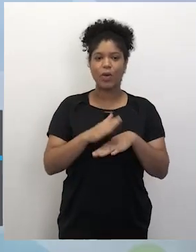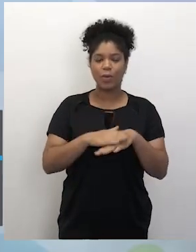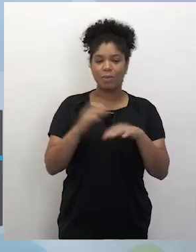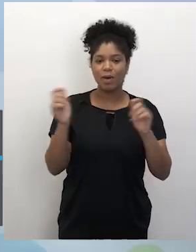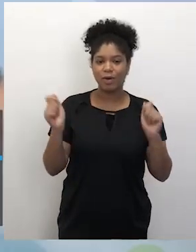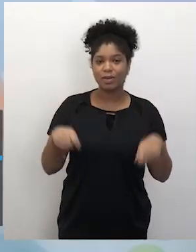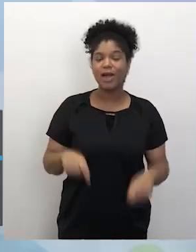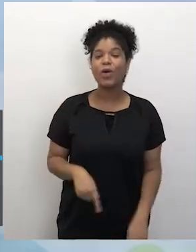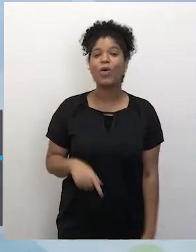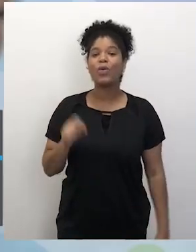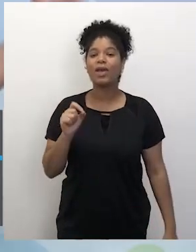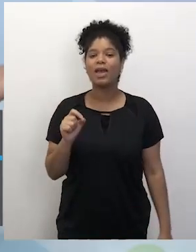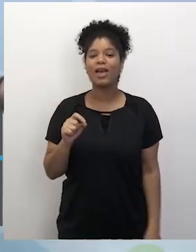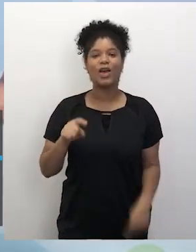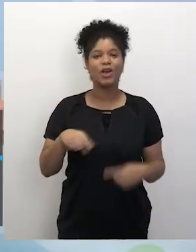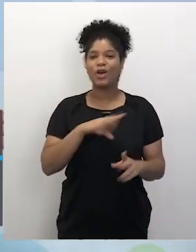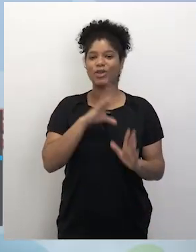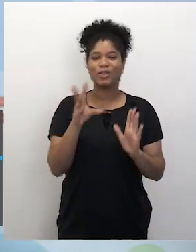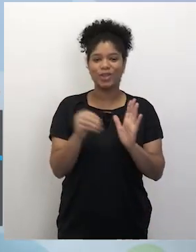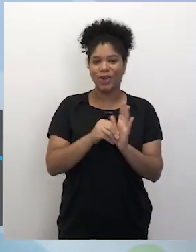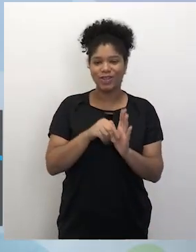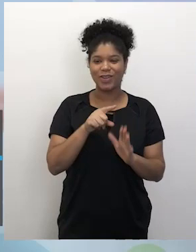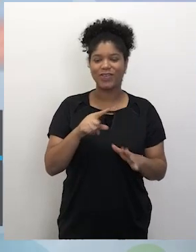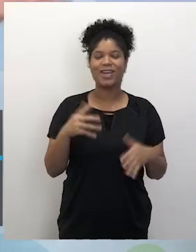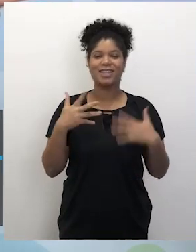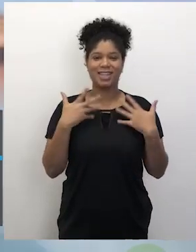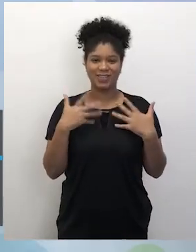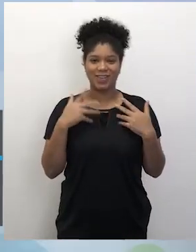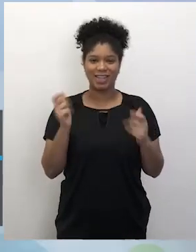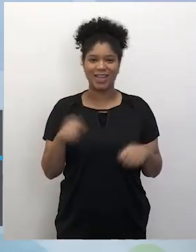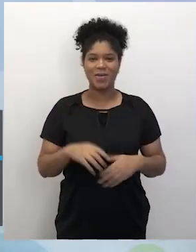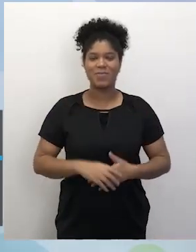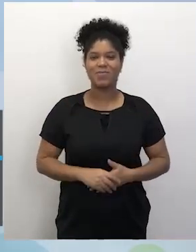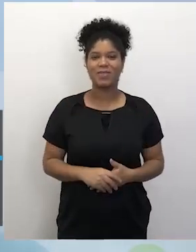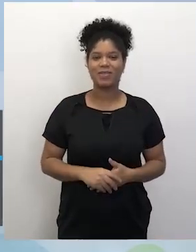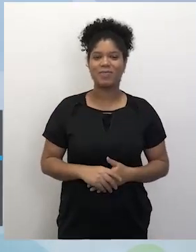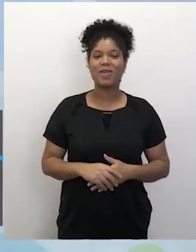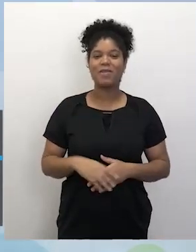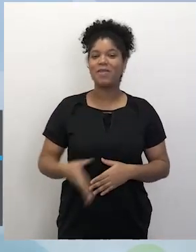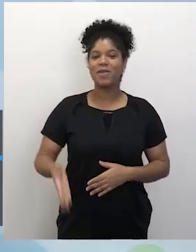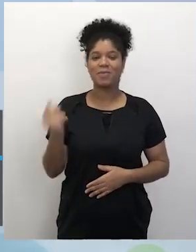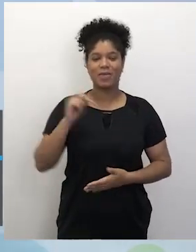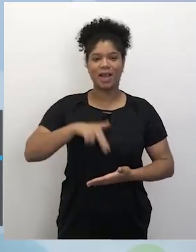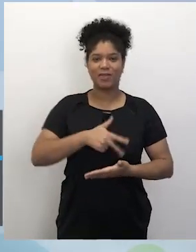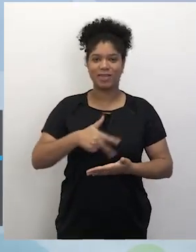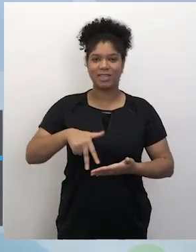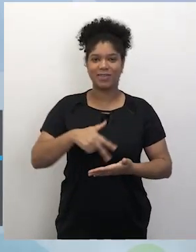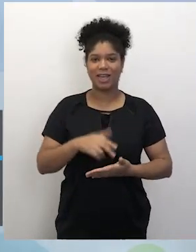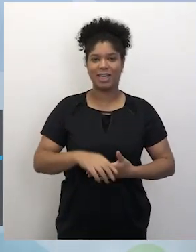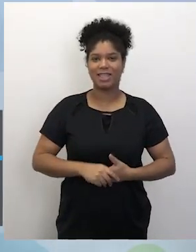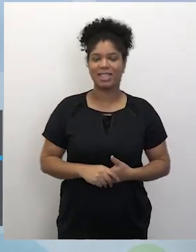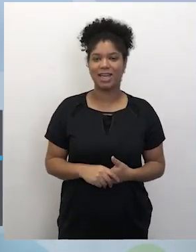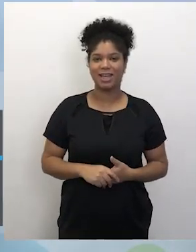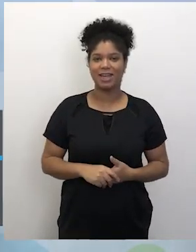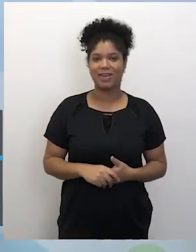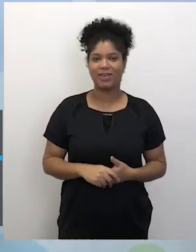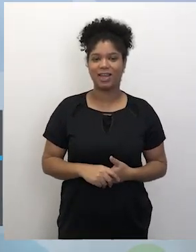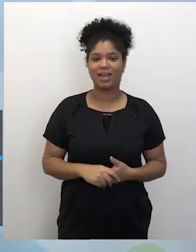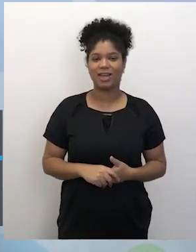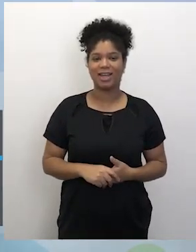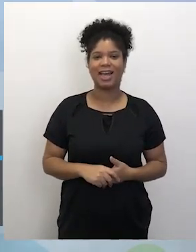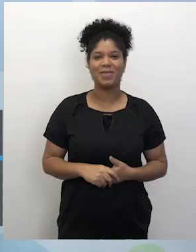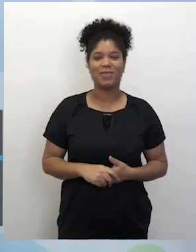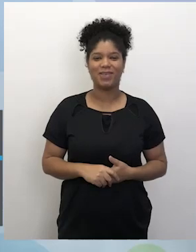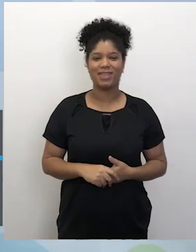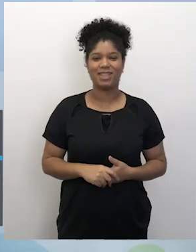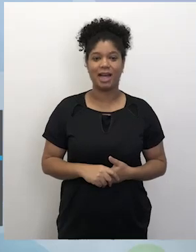O problema aqui é que vai pra todo mundo que está nos assistindo. Mas, Juliana, vamos de dança? Pessoal, analisem então os vídeos, os